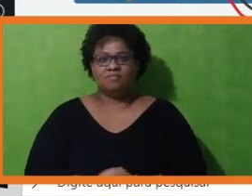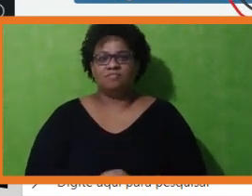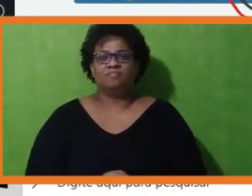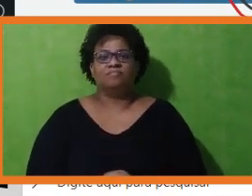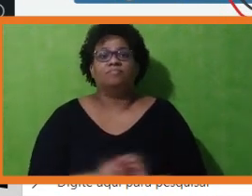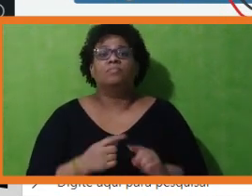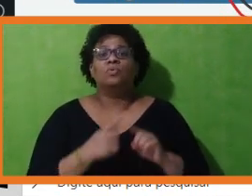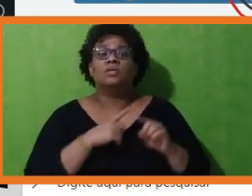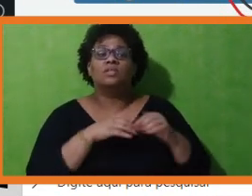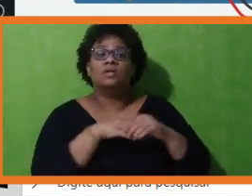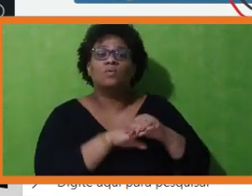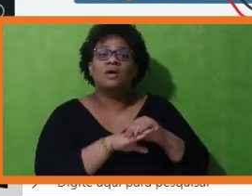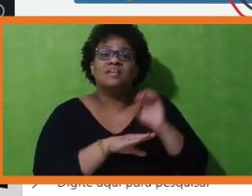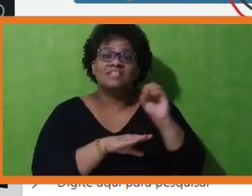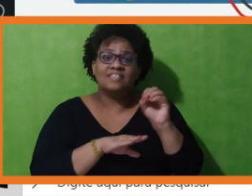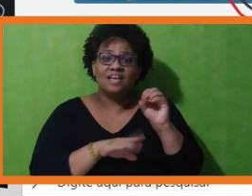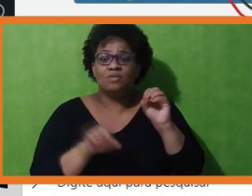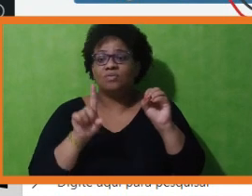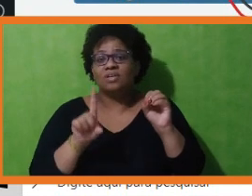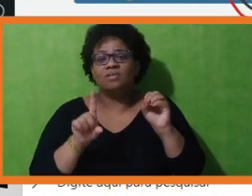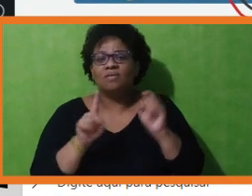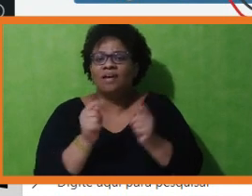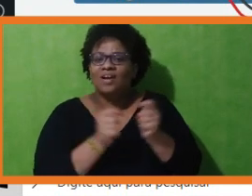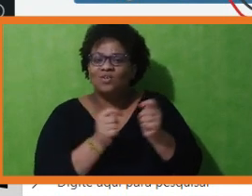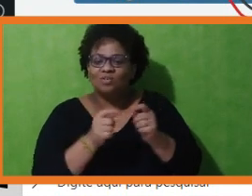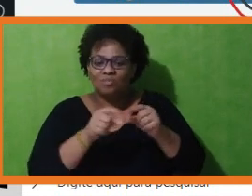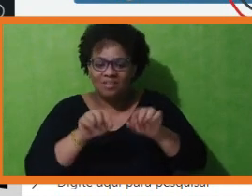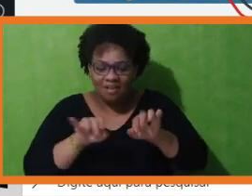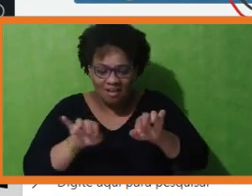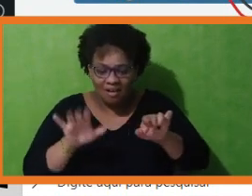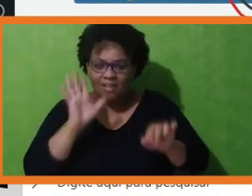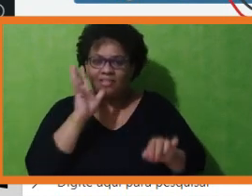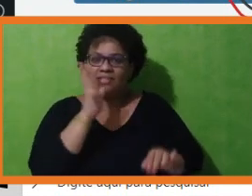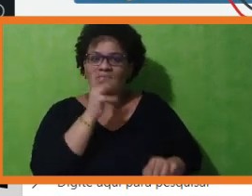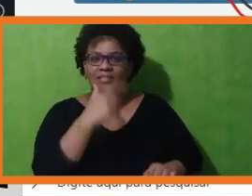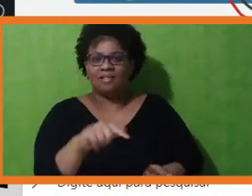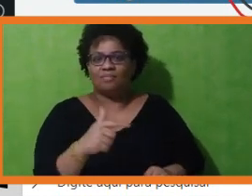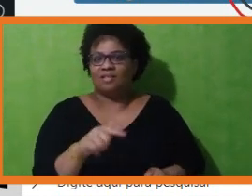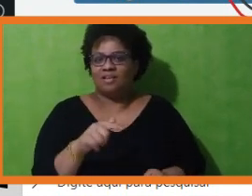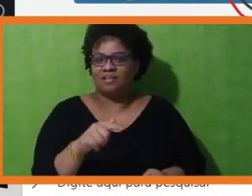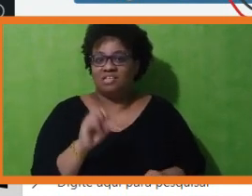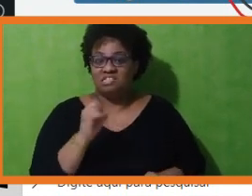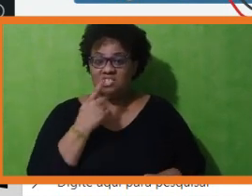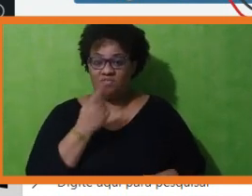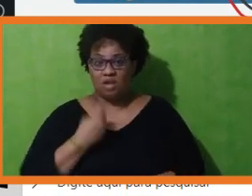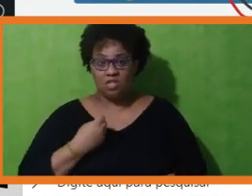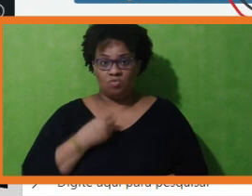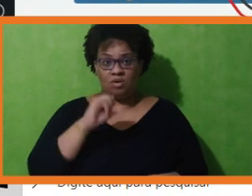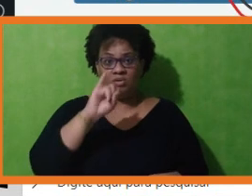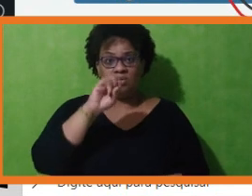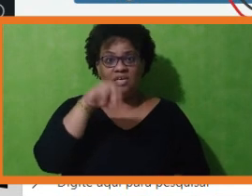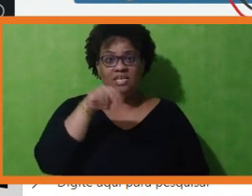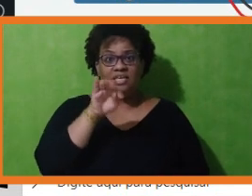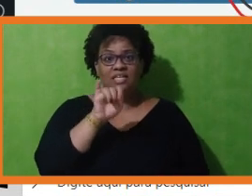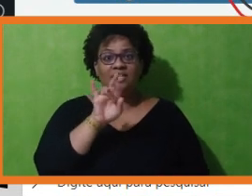bool. Por quê? Porque bool guarda 0 e 1. E economiza espaço na memória do meu Arduino se eu declarar essa variável. Porque se eu